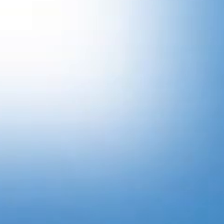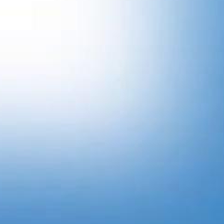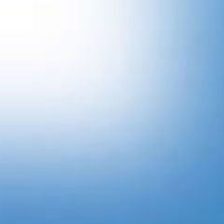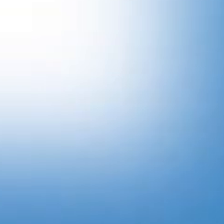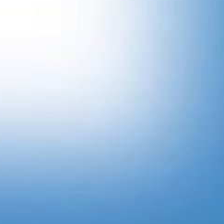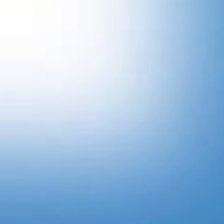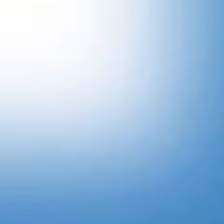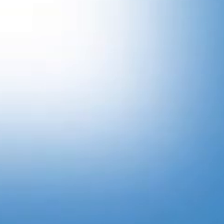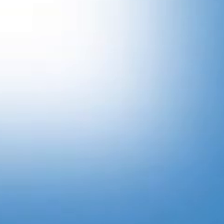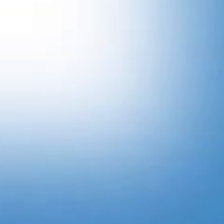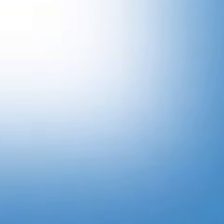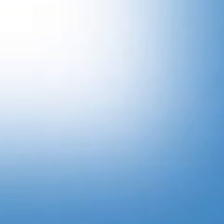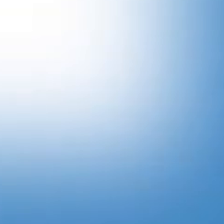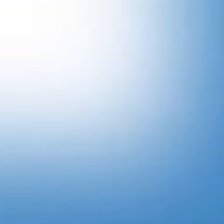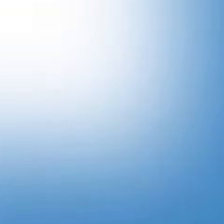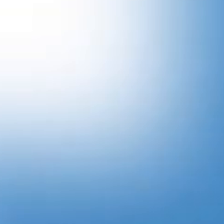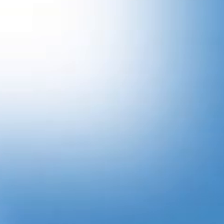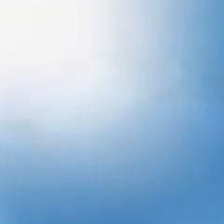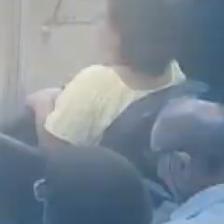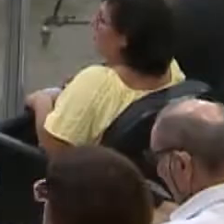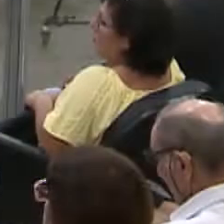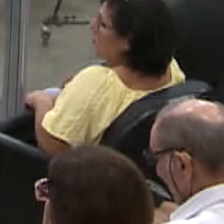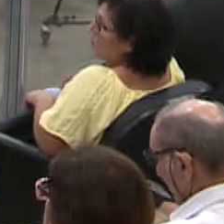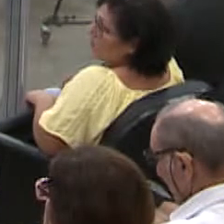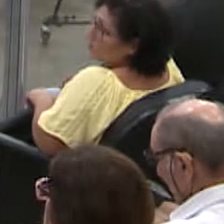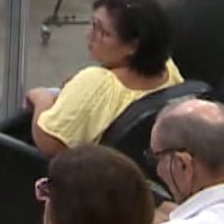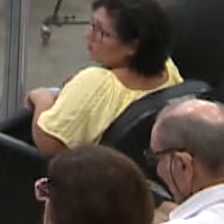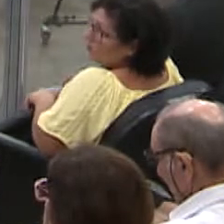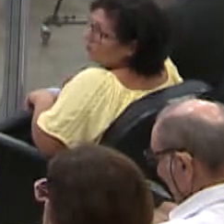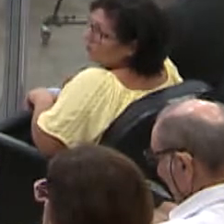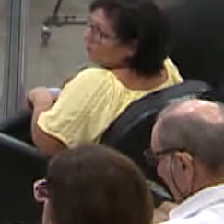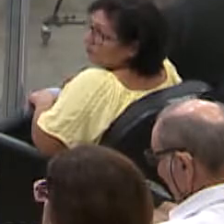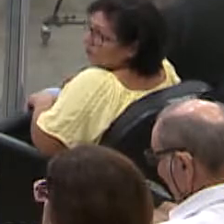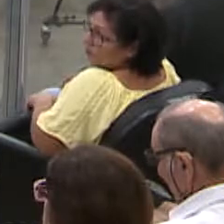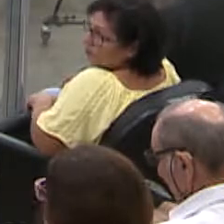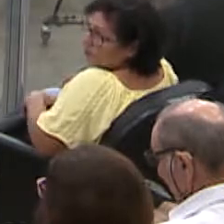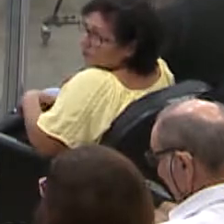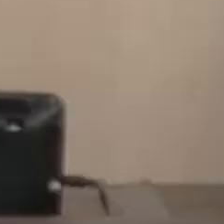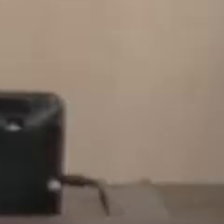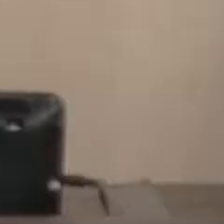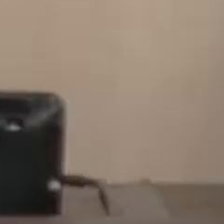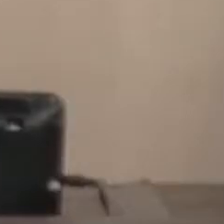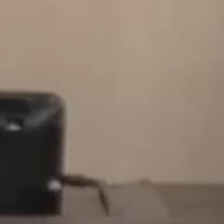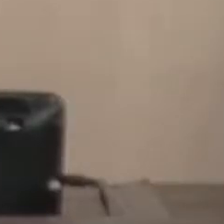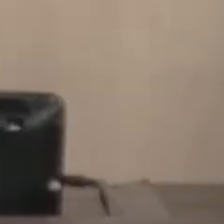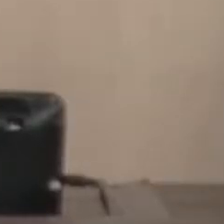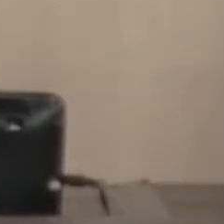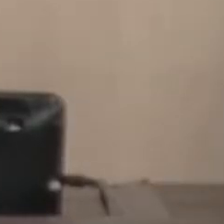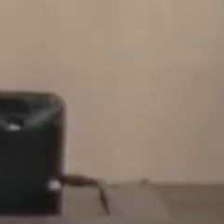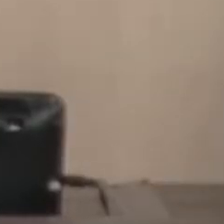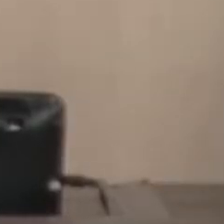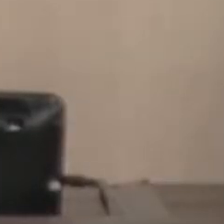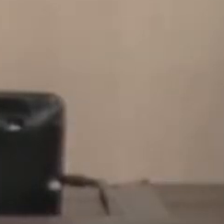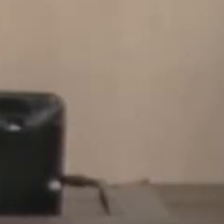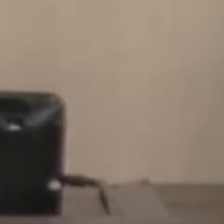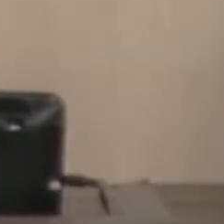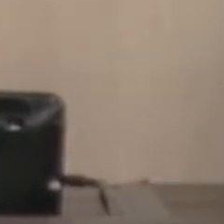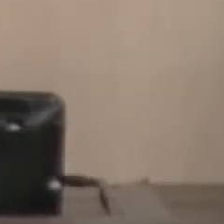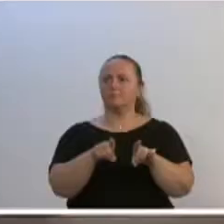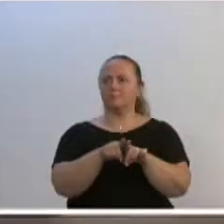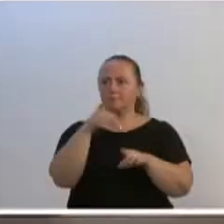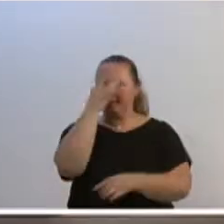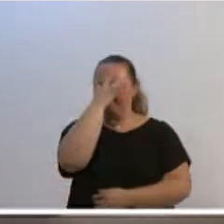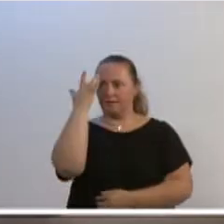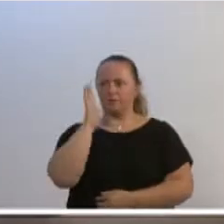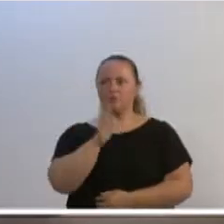Boa noite a todos. Então, como eu já falei inicialmente, respeitando o horário da casa e aqueles que já estão